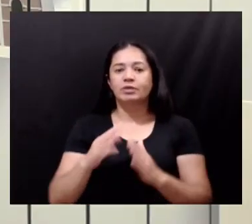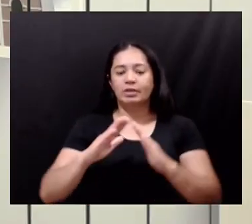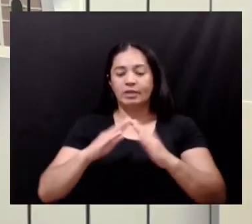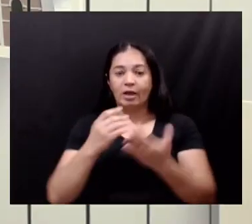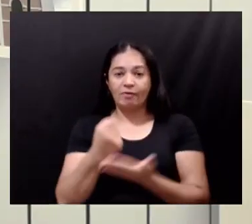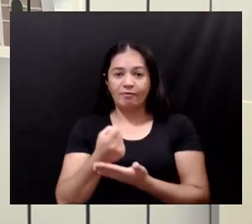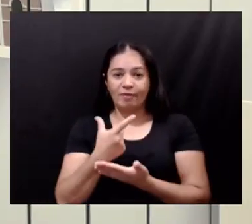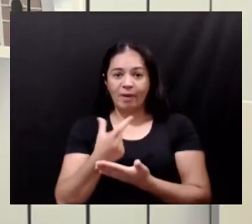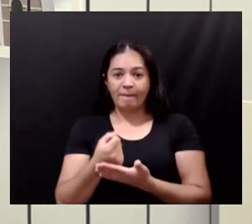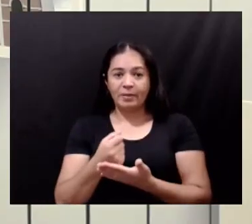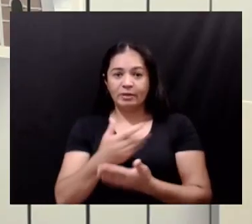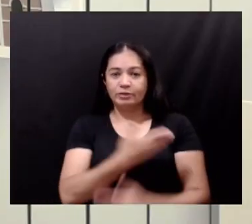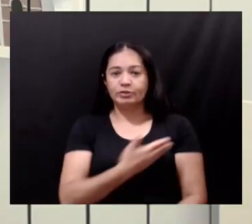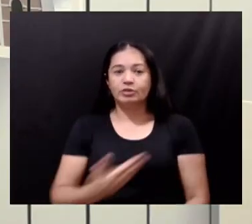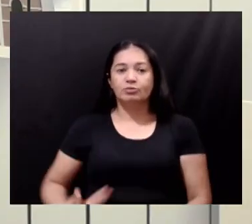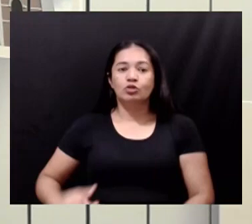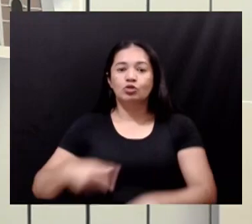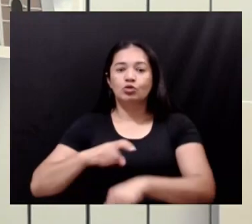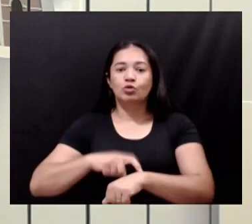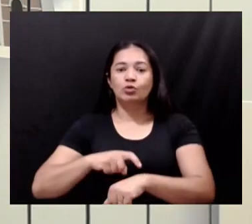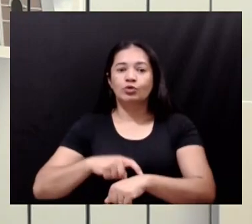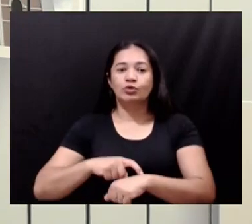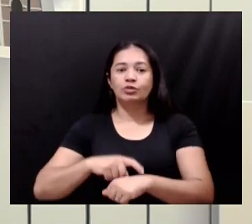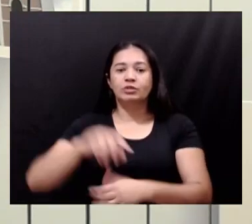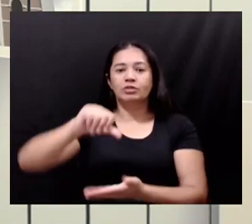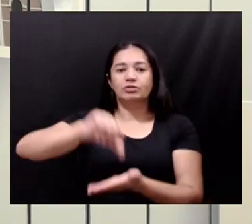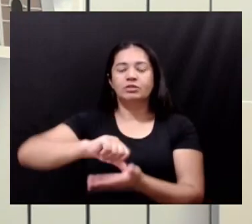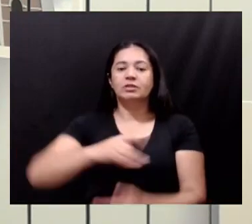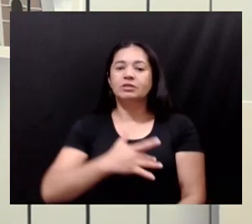mesmo horário das unidades de saúde.